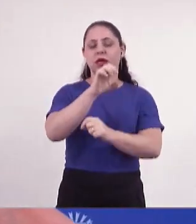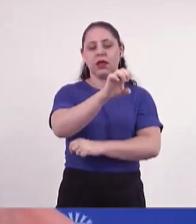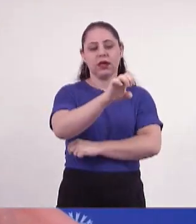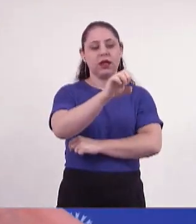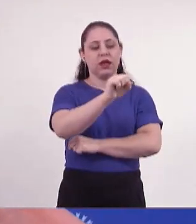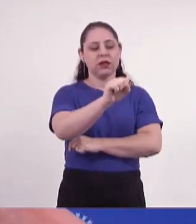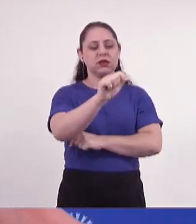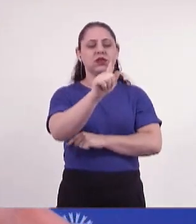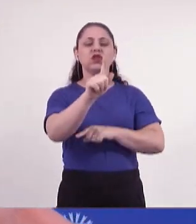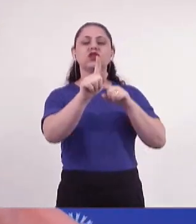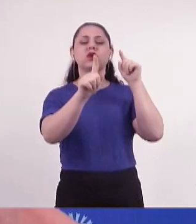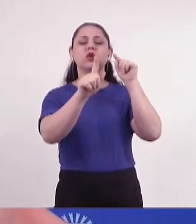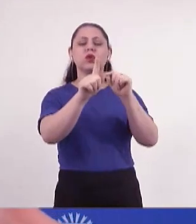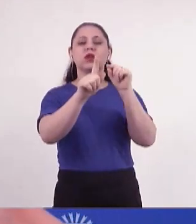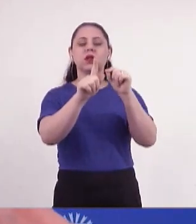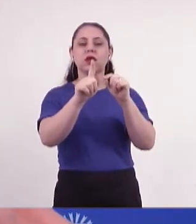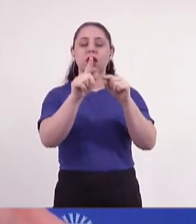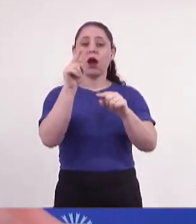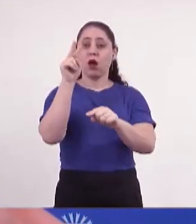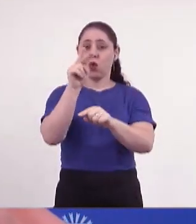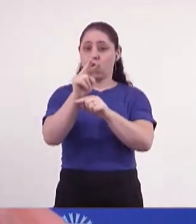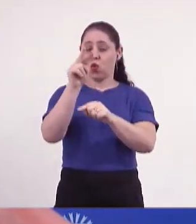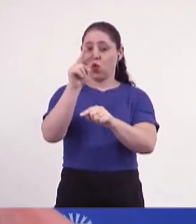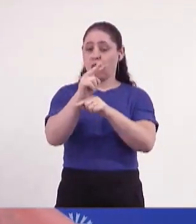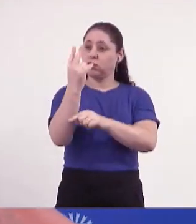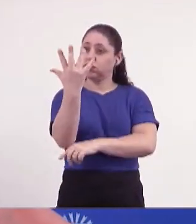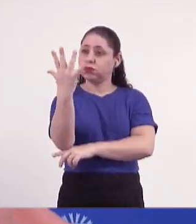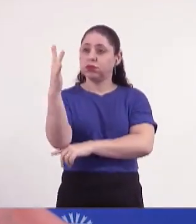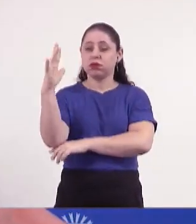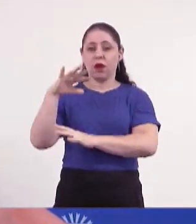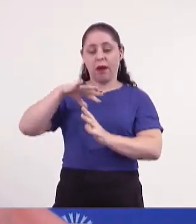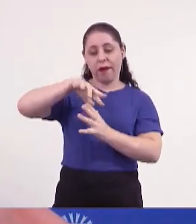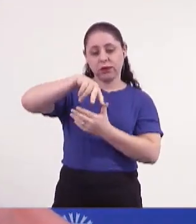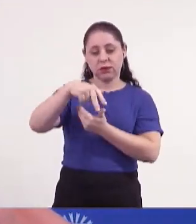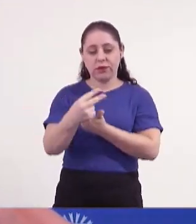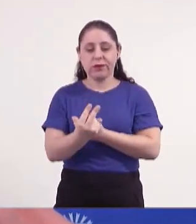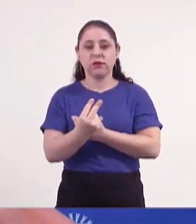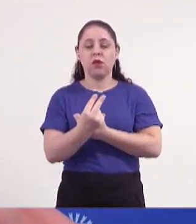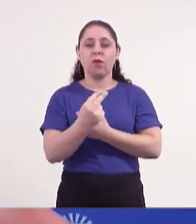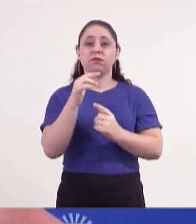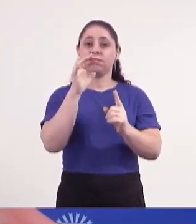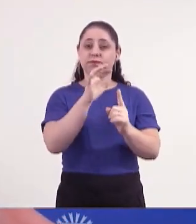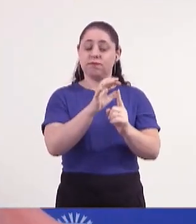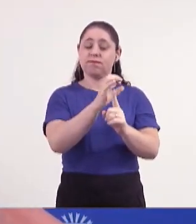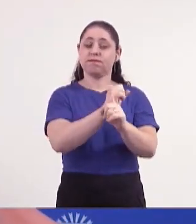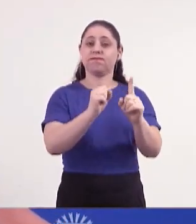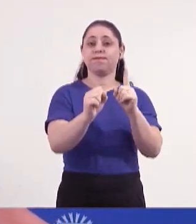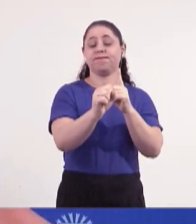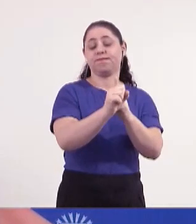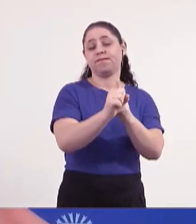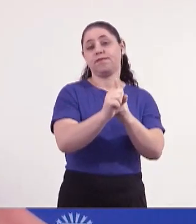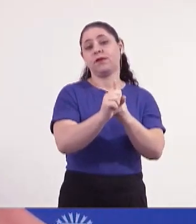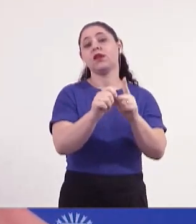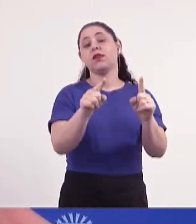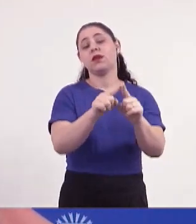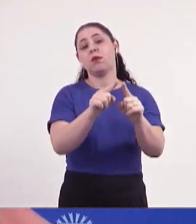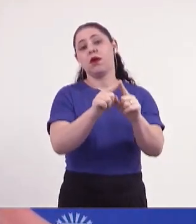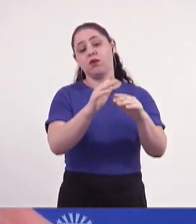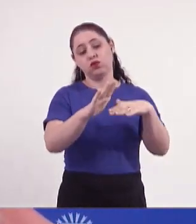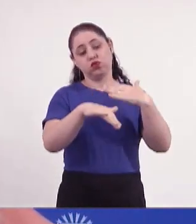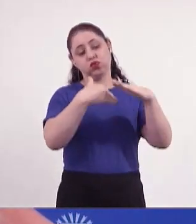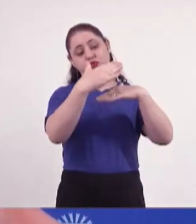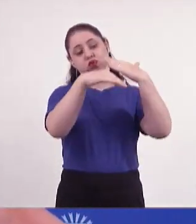né, que é a questão ambiental, sustentável, a questão do impacto social que isso tem,